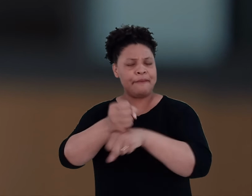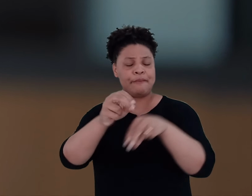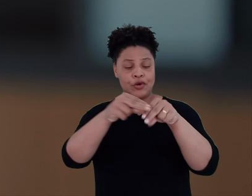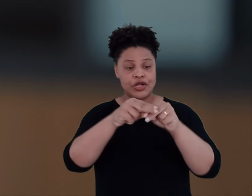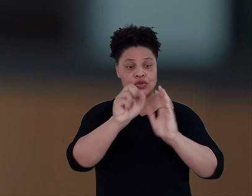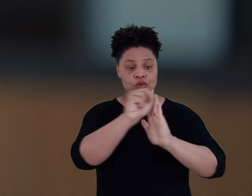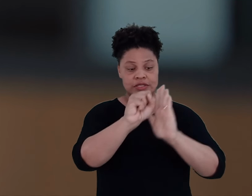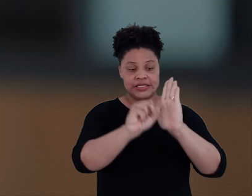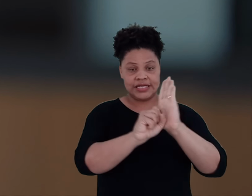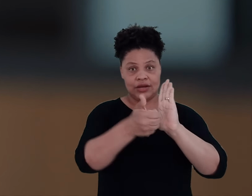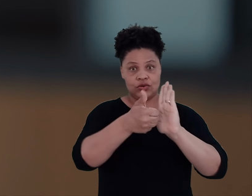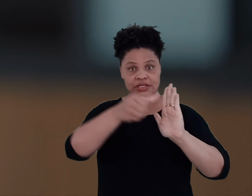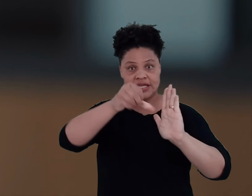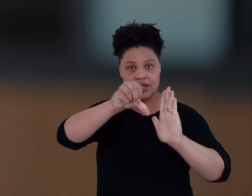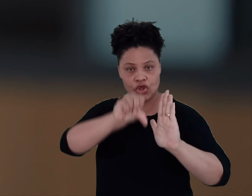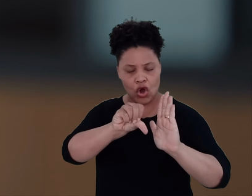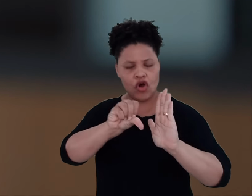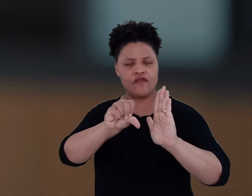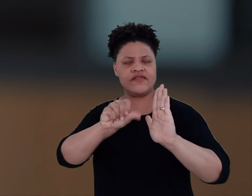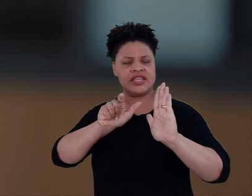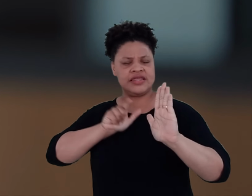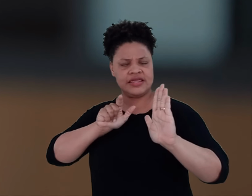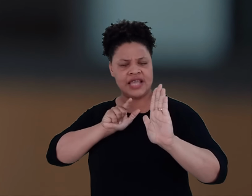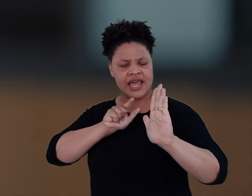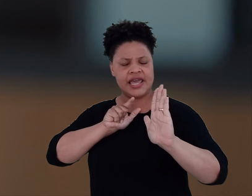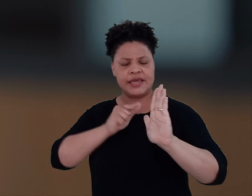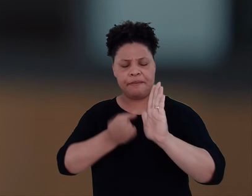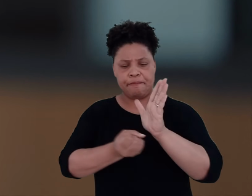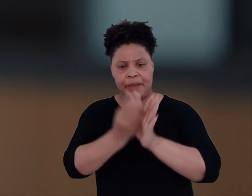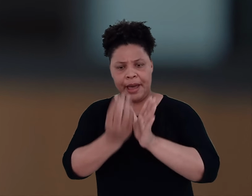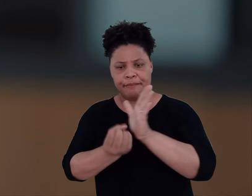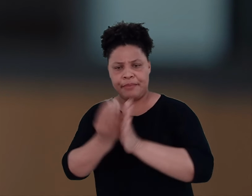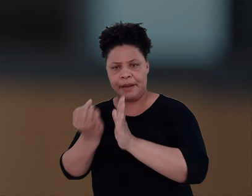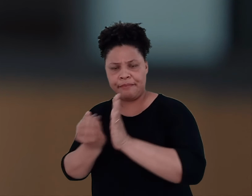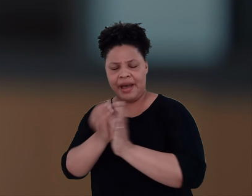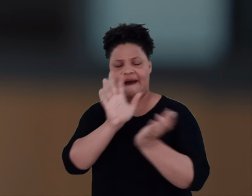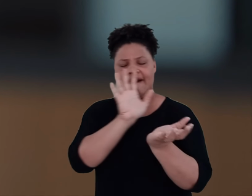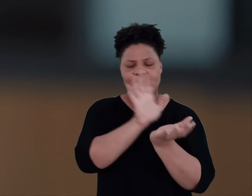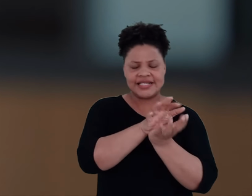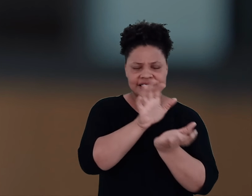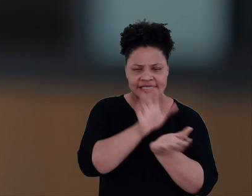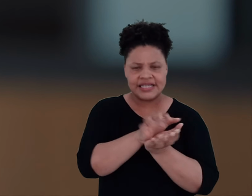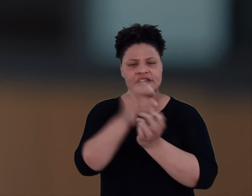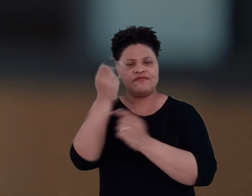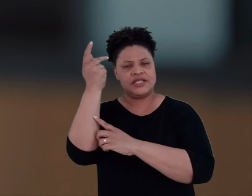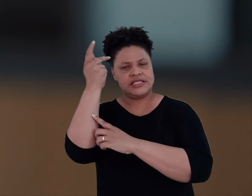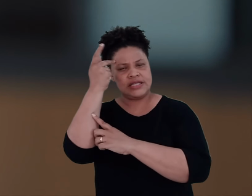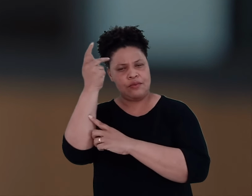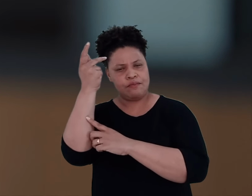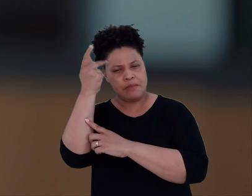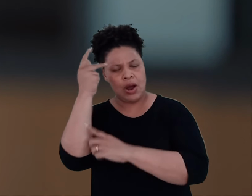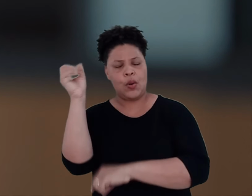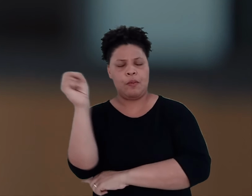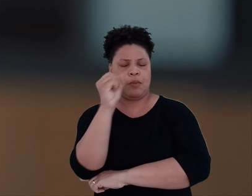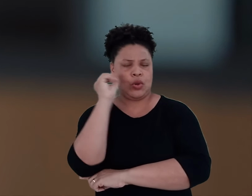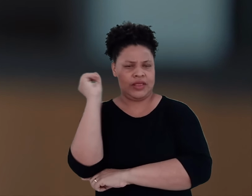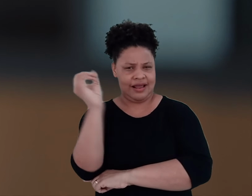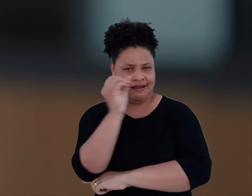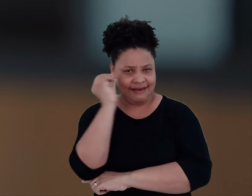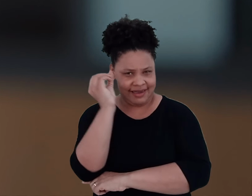várias publicações com esse enfoque, como O Homem, em Recife, A Pátria, em São Paulo, o jornal O Exemplo, em Porto